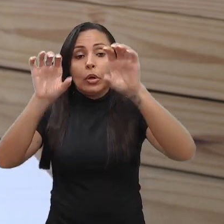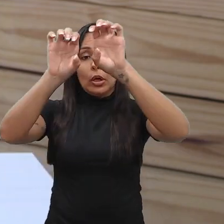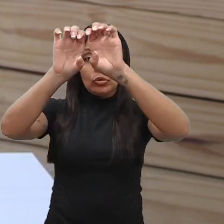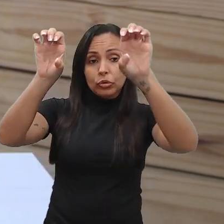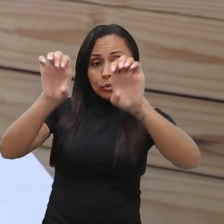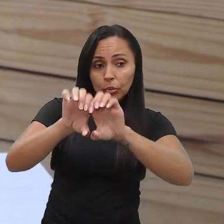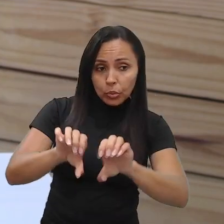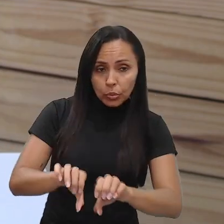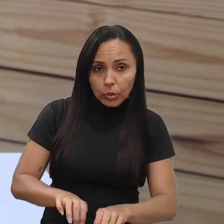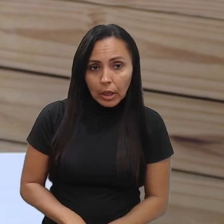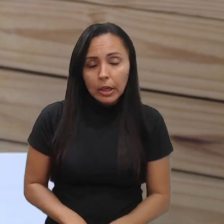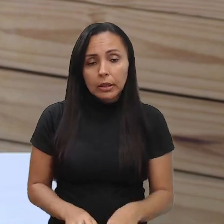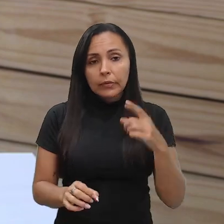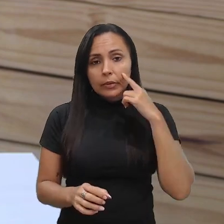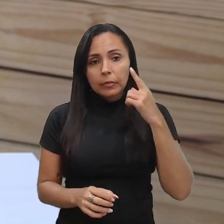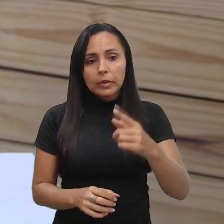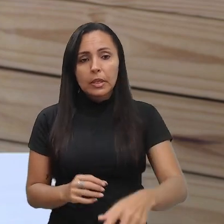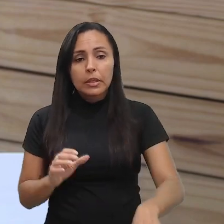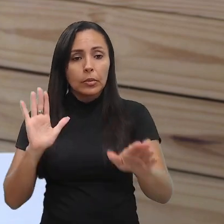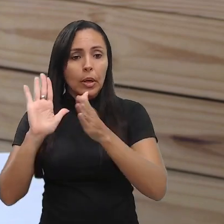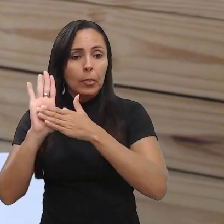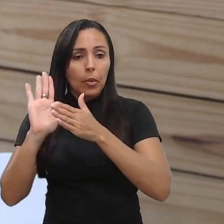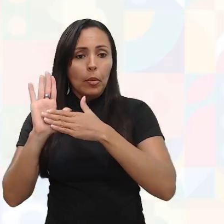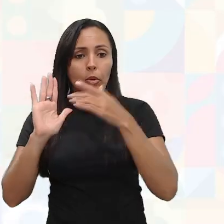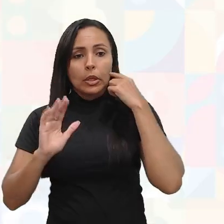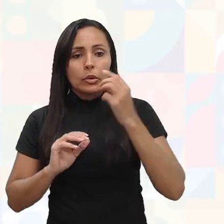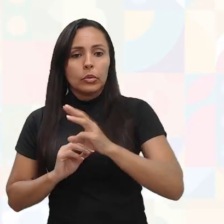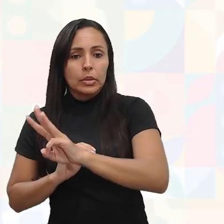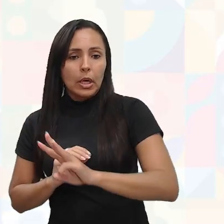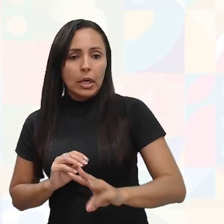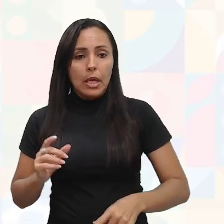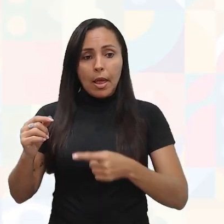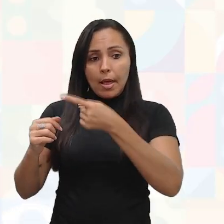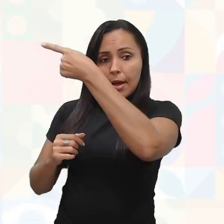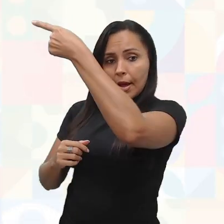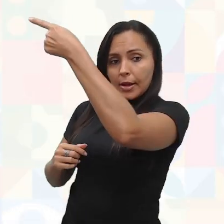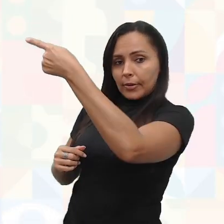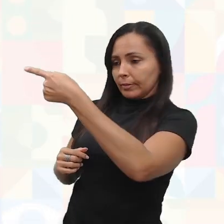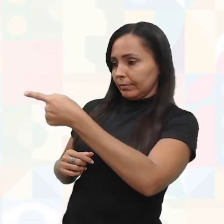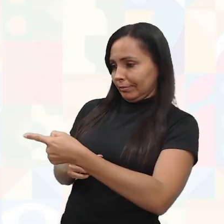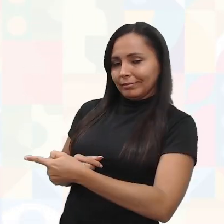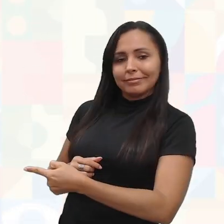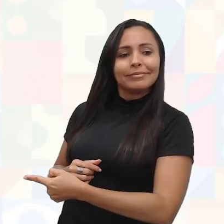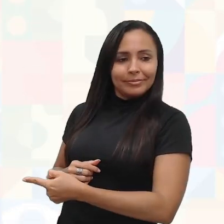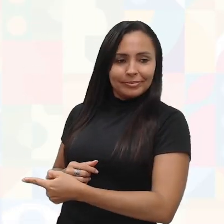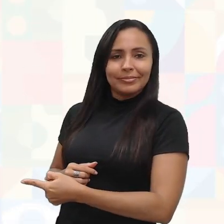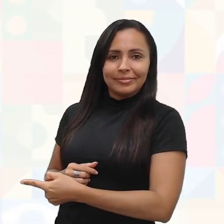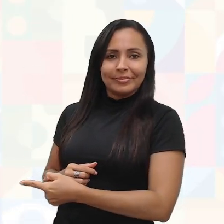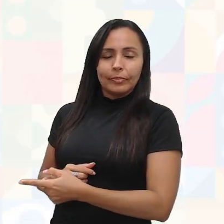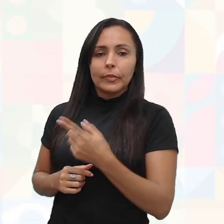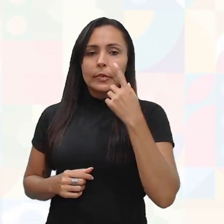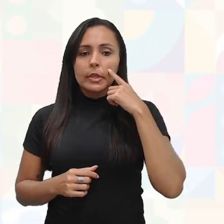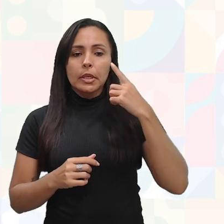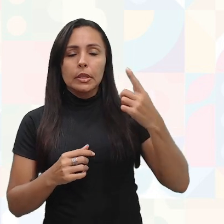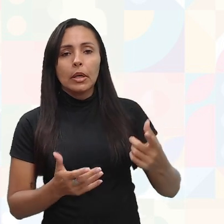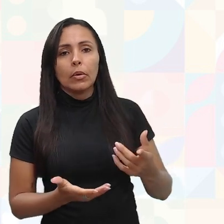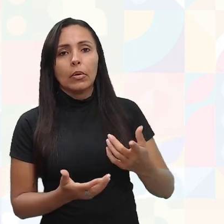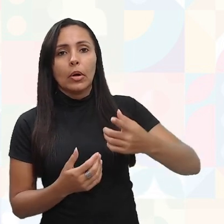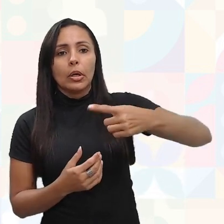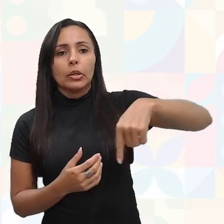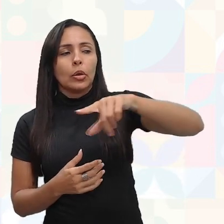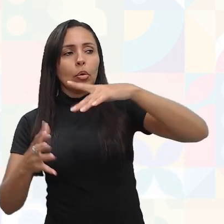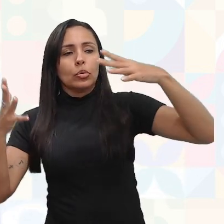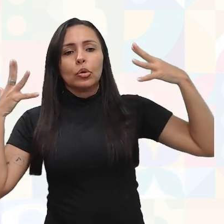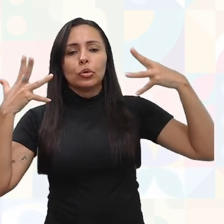projeto, definição do propósito do site, o levantamento dos requisitos, tá? Hierarquia e